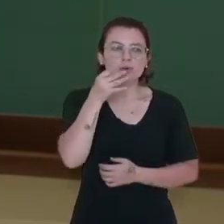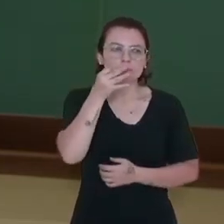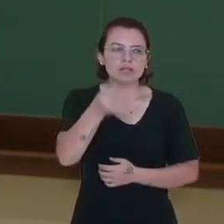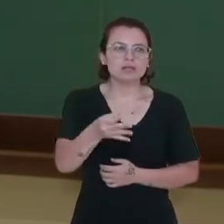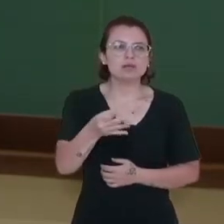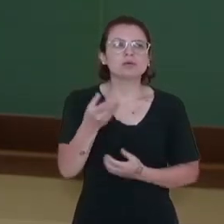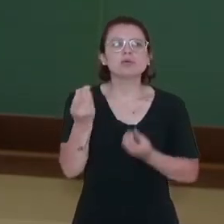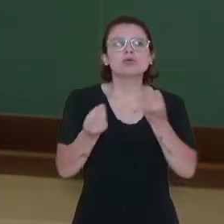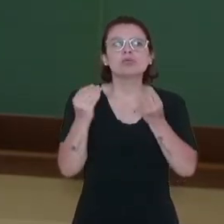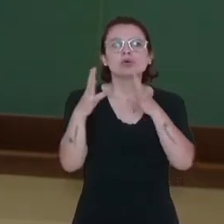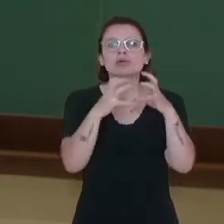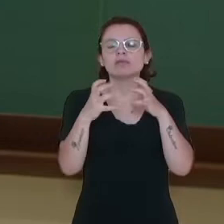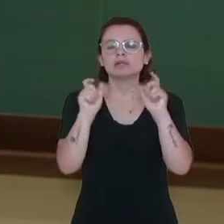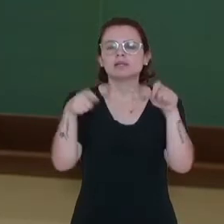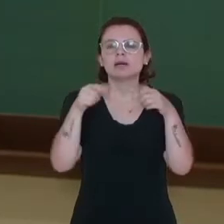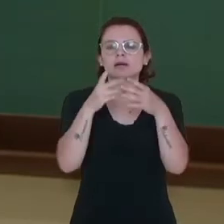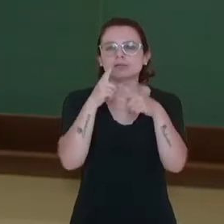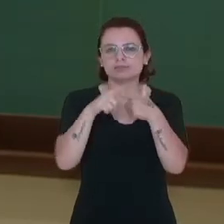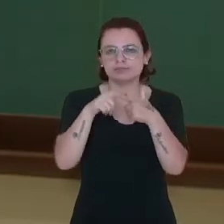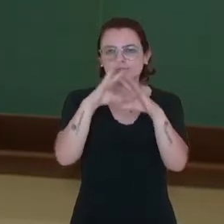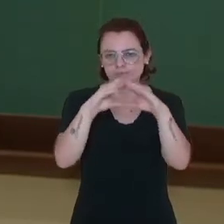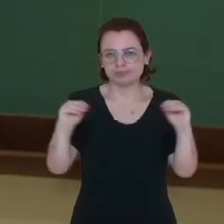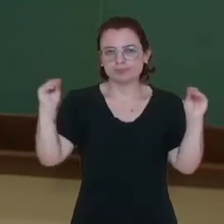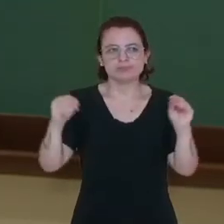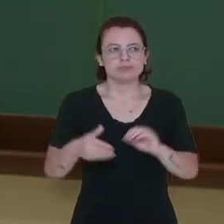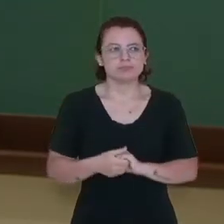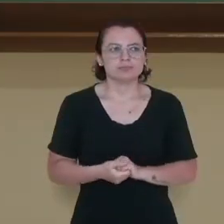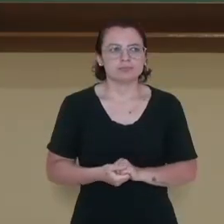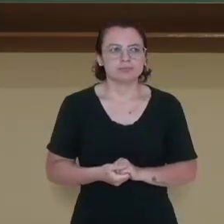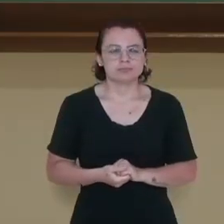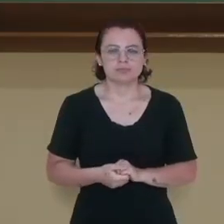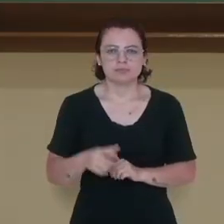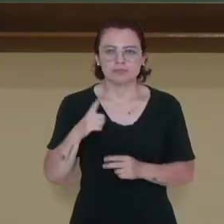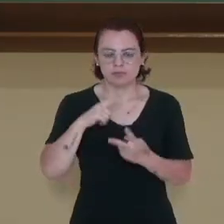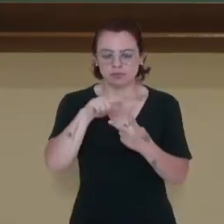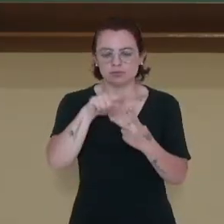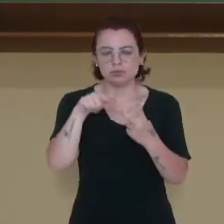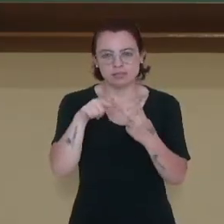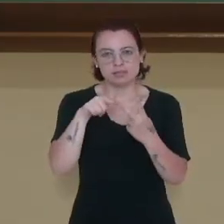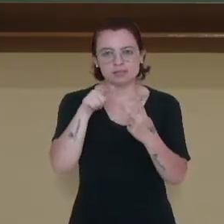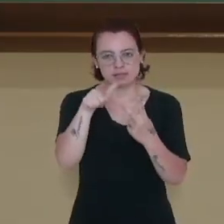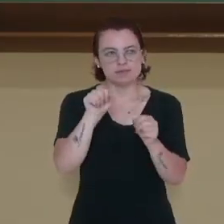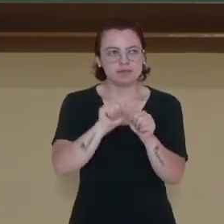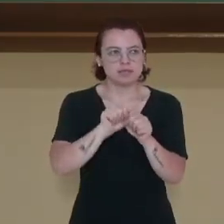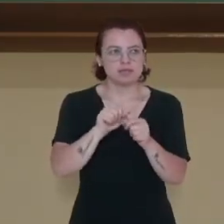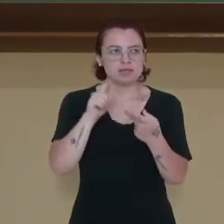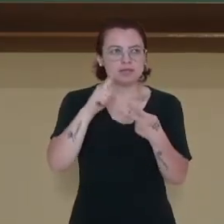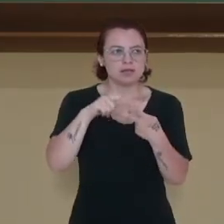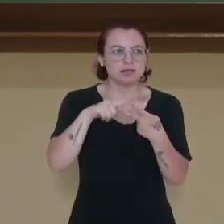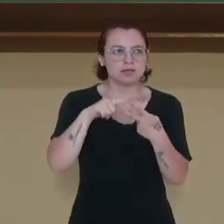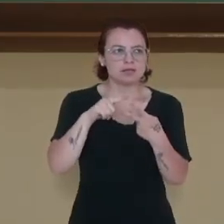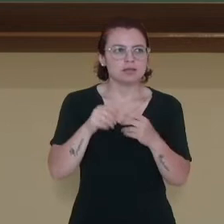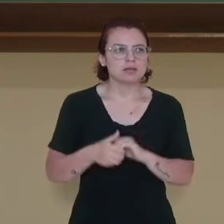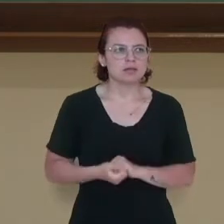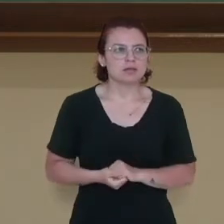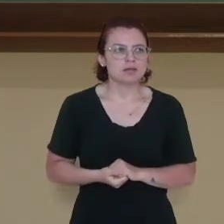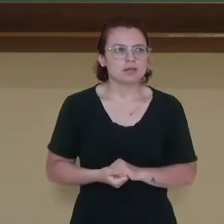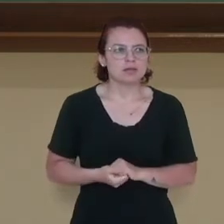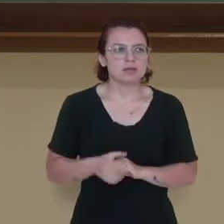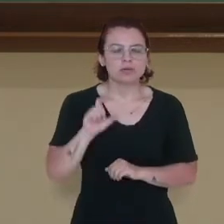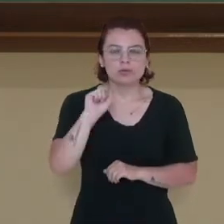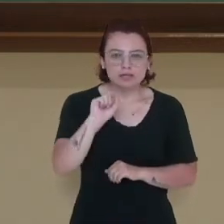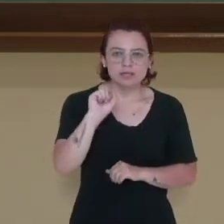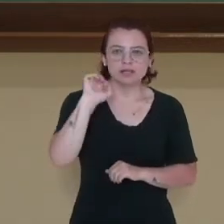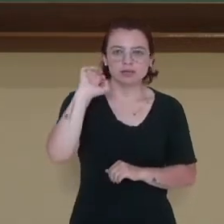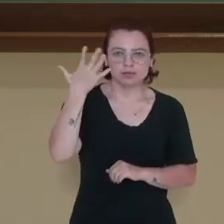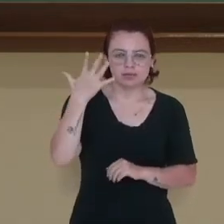como esse conflito poderia ser resolvido. Então, 2 partes você vai fazer então. Tentar explicar o que vem acontecendo dentro ali